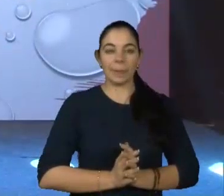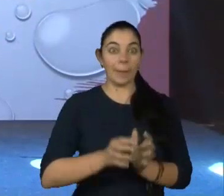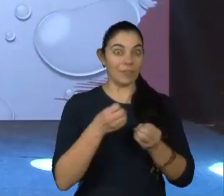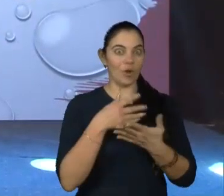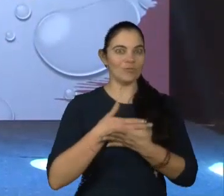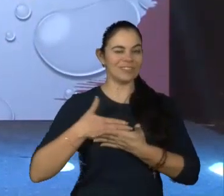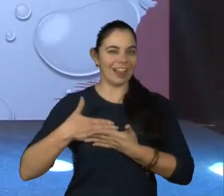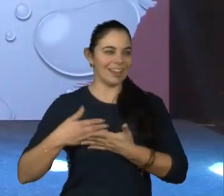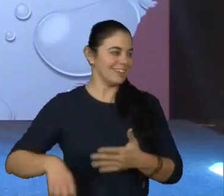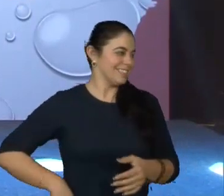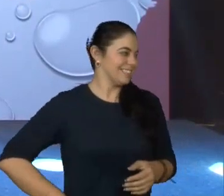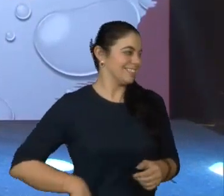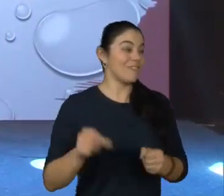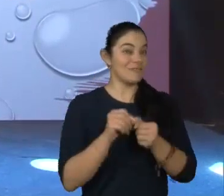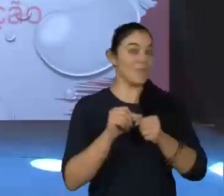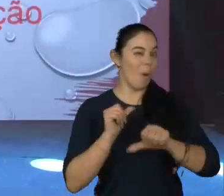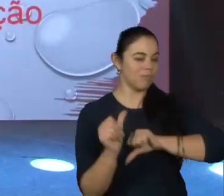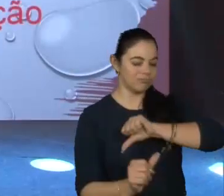lá? Ressignificar?